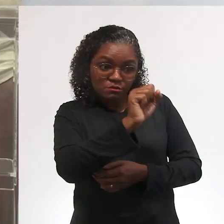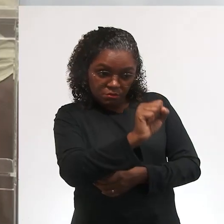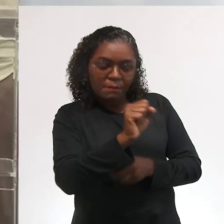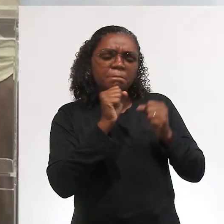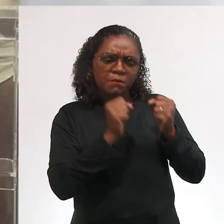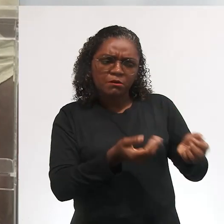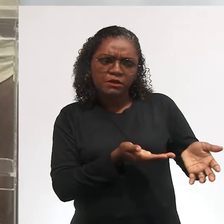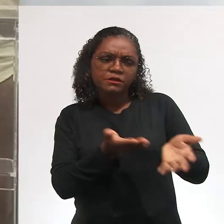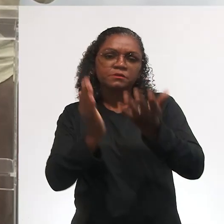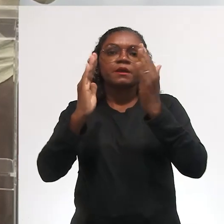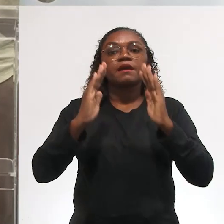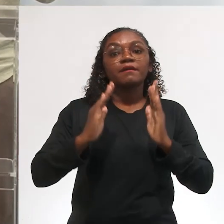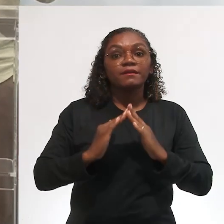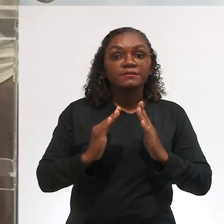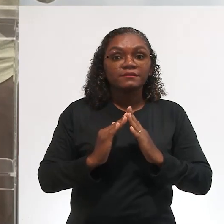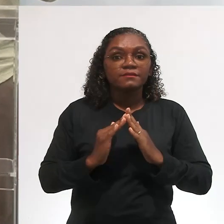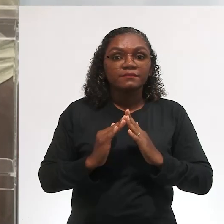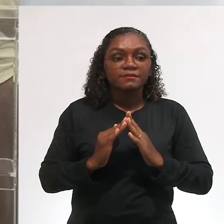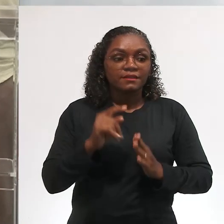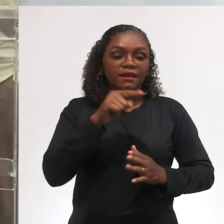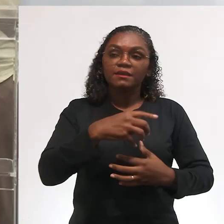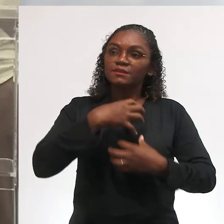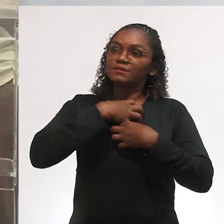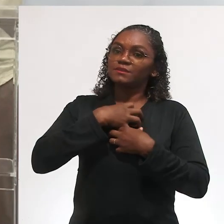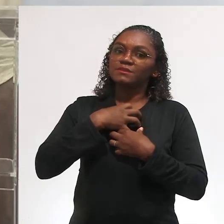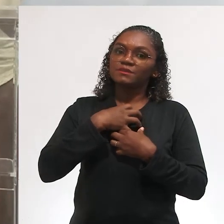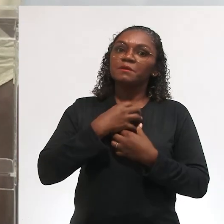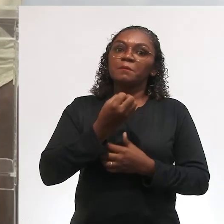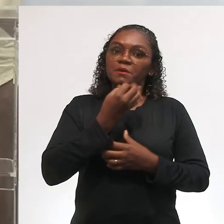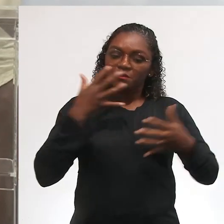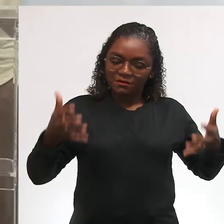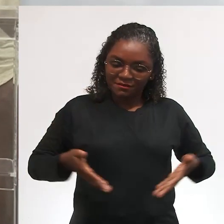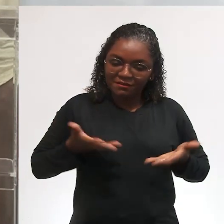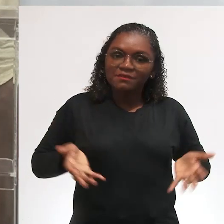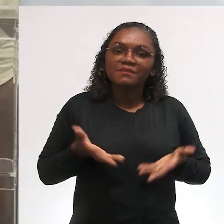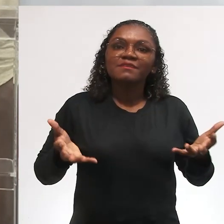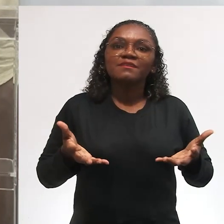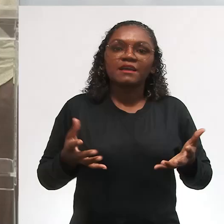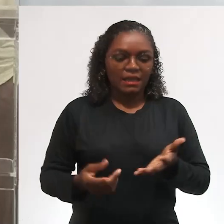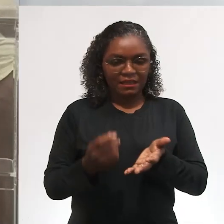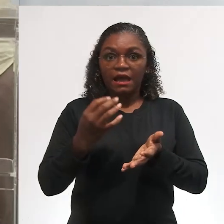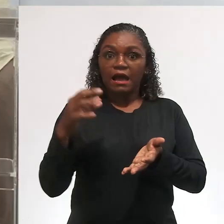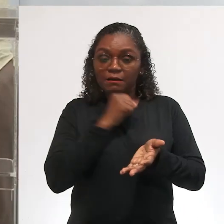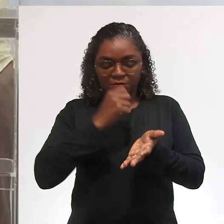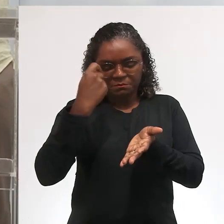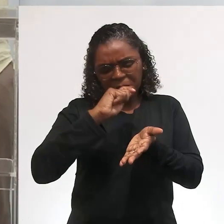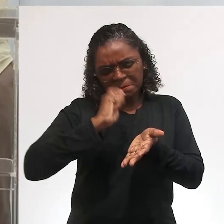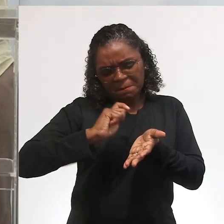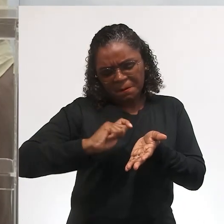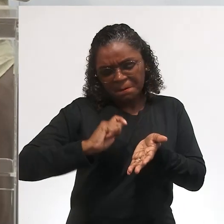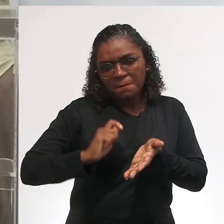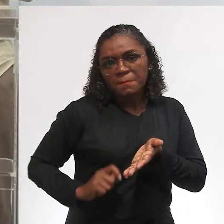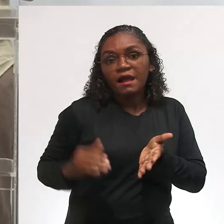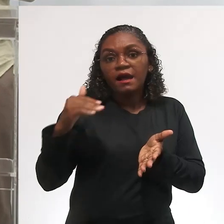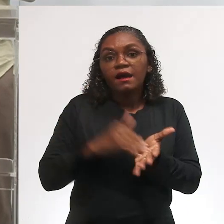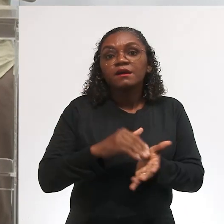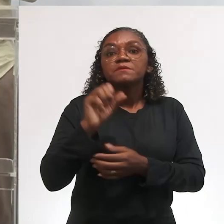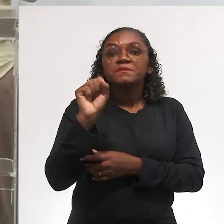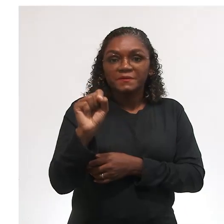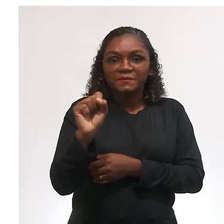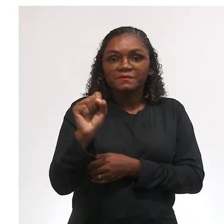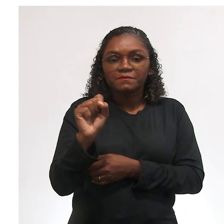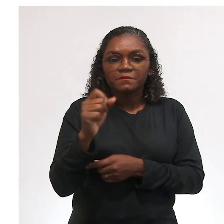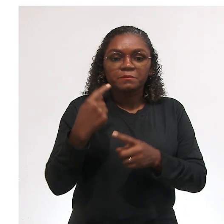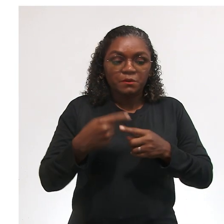se sentir motivado, né, a fazer até a atividade 8 para que ele possa fazer as outras atividades em